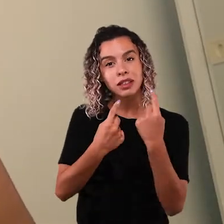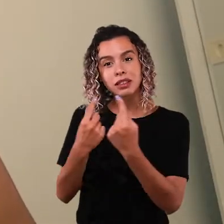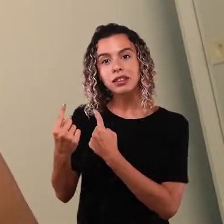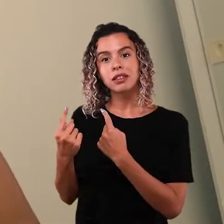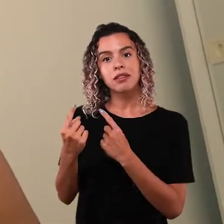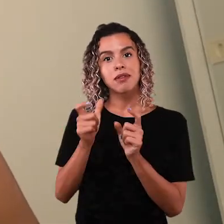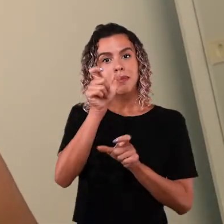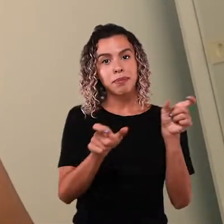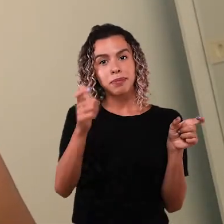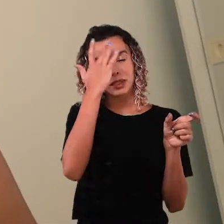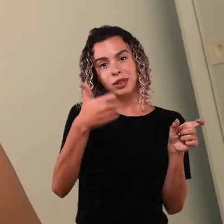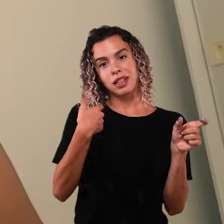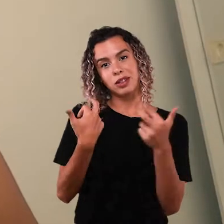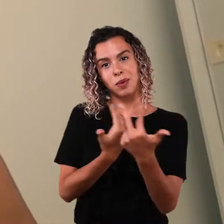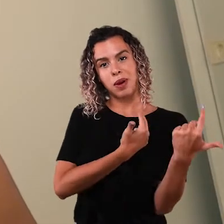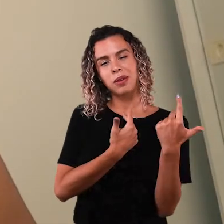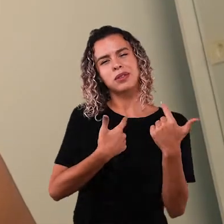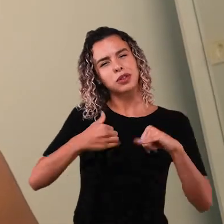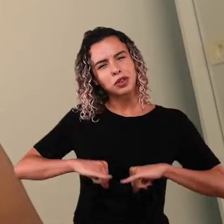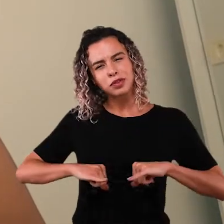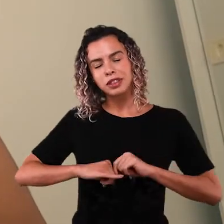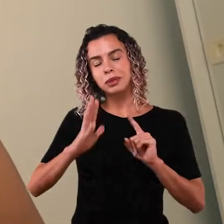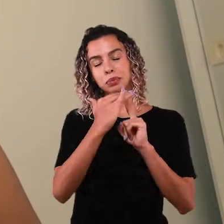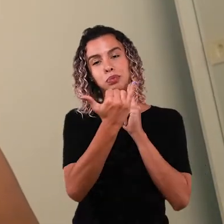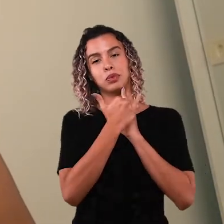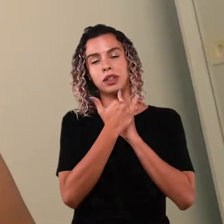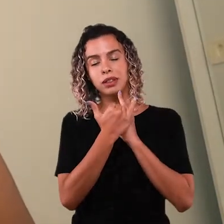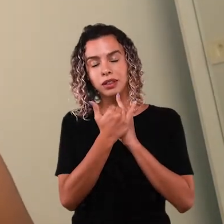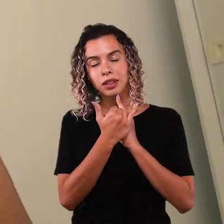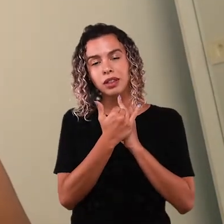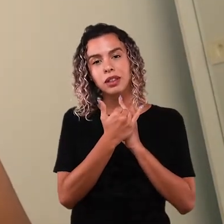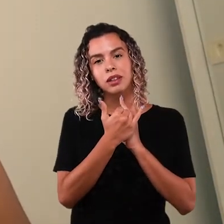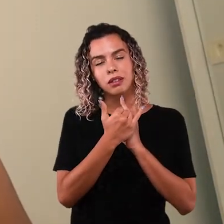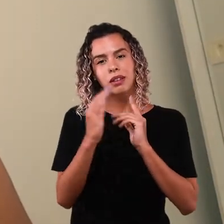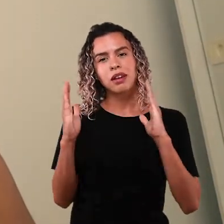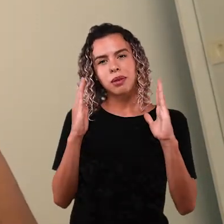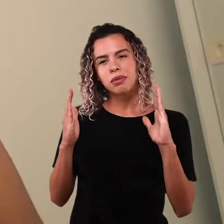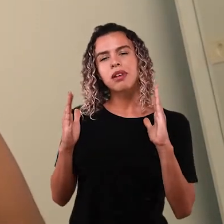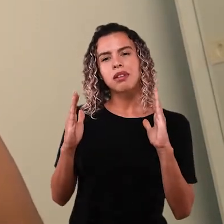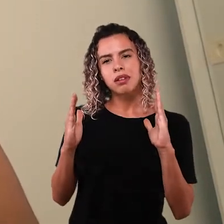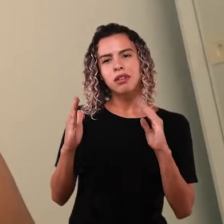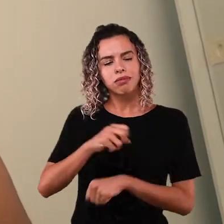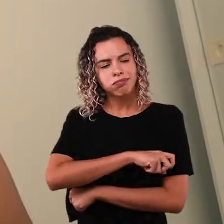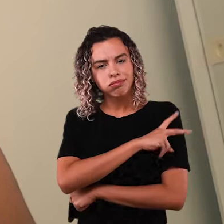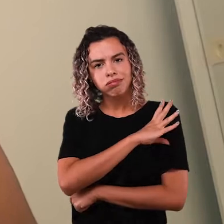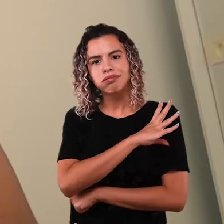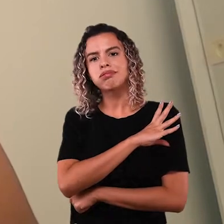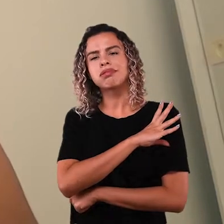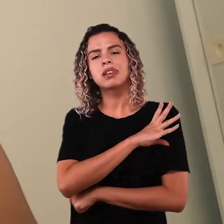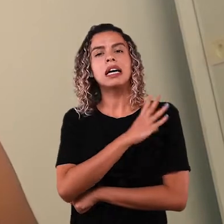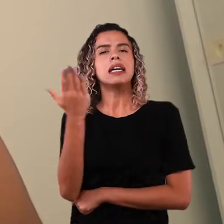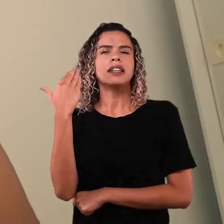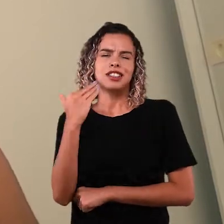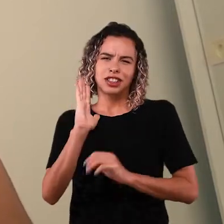com os pares da minha idade. Inclusive, eu sofri muito bullying por conta disso, né? Durante ali meu período de primeira infância, eu já